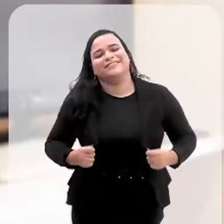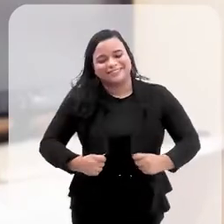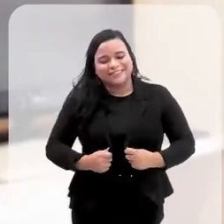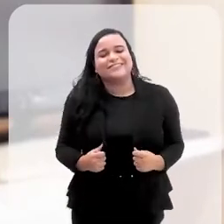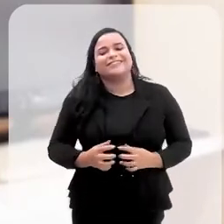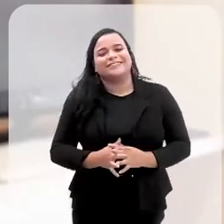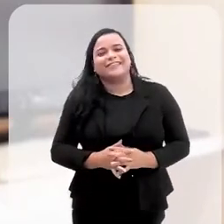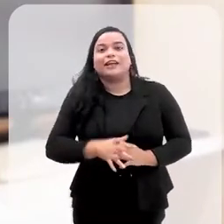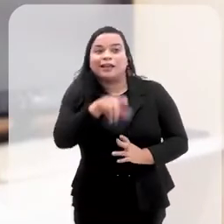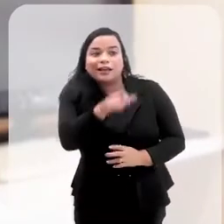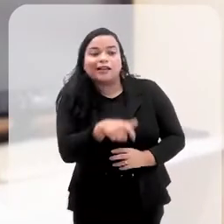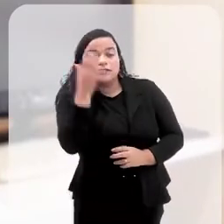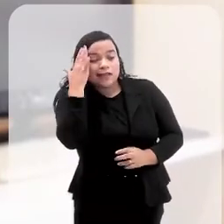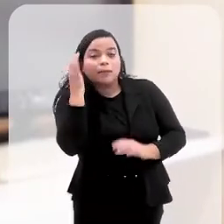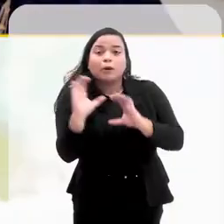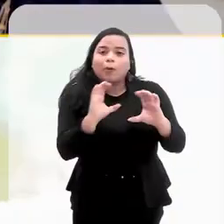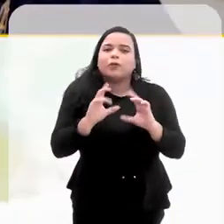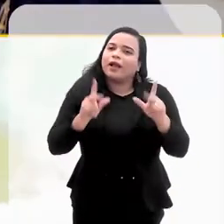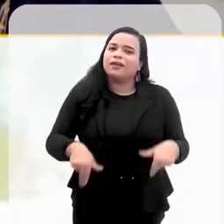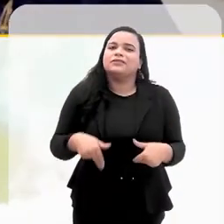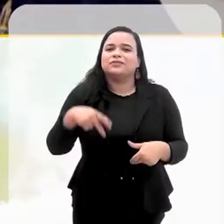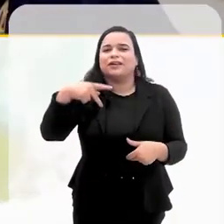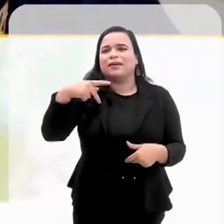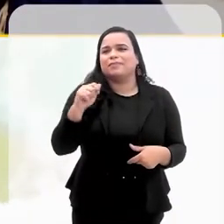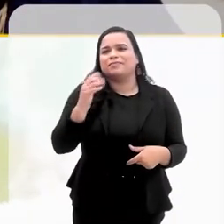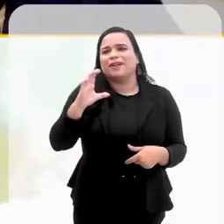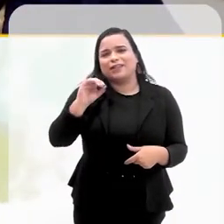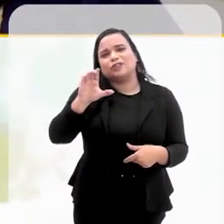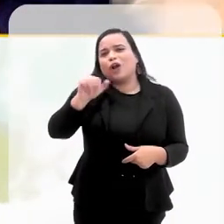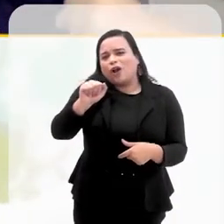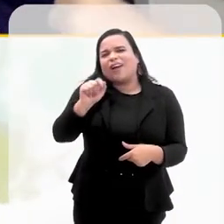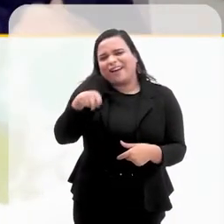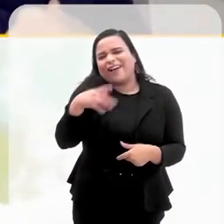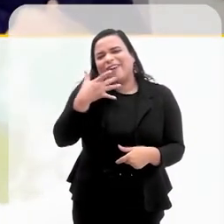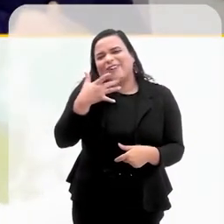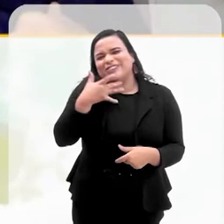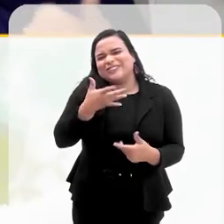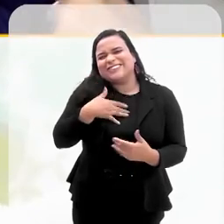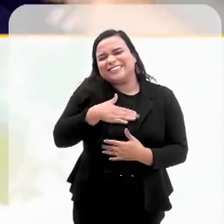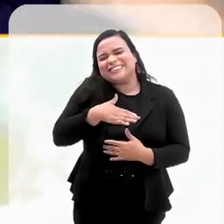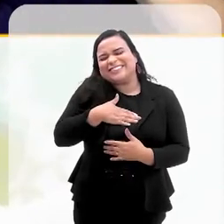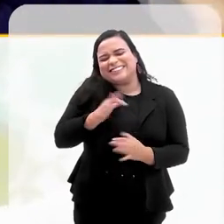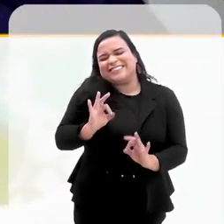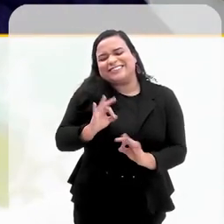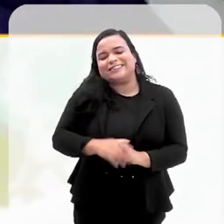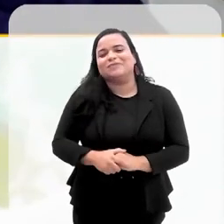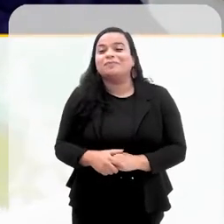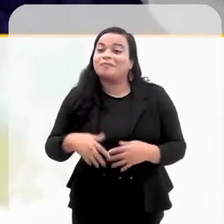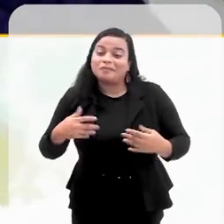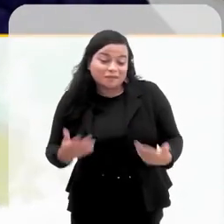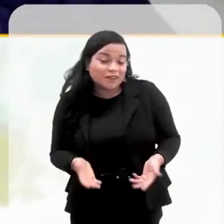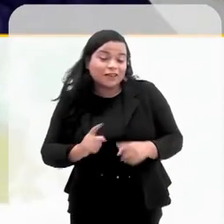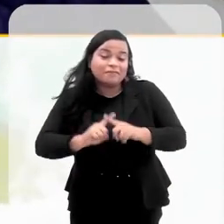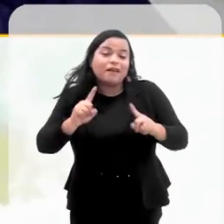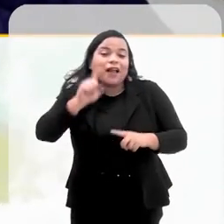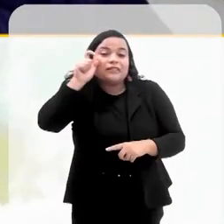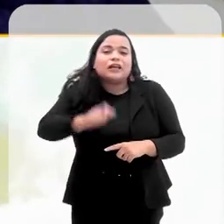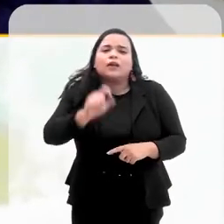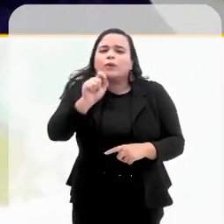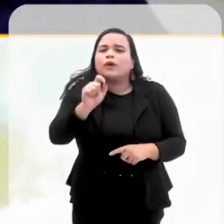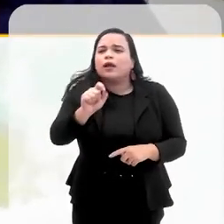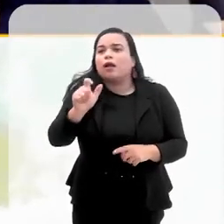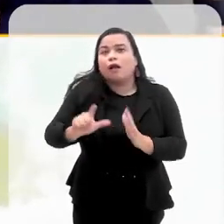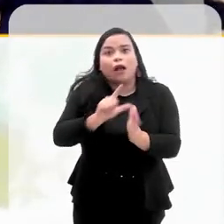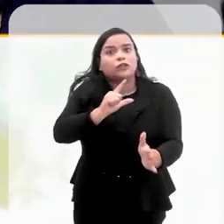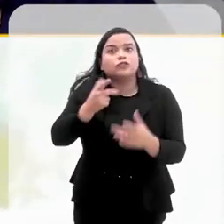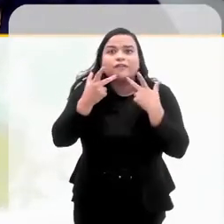paçoca realmente é bem gostoso, então. Mas interessante que ele não falava antes. Ele começa a falar a voz, e